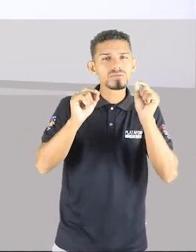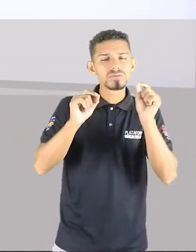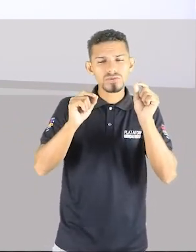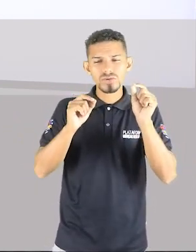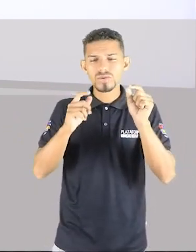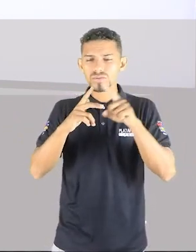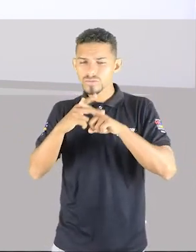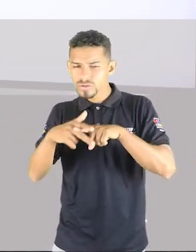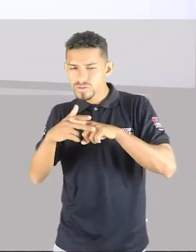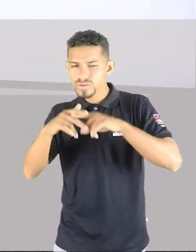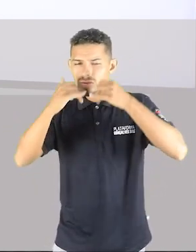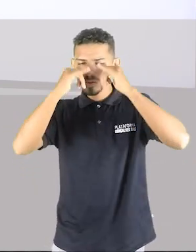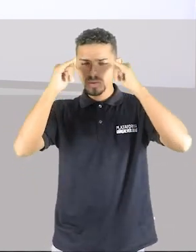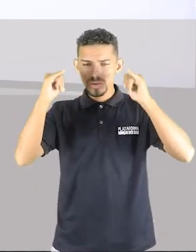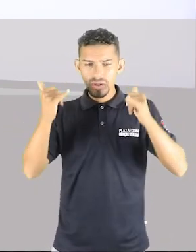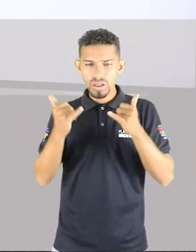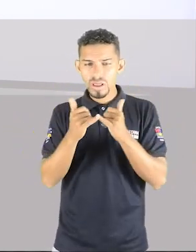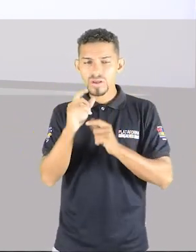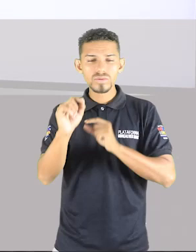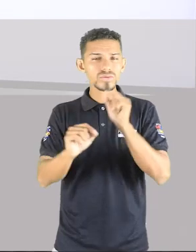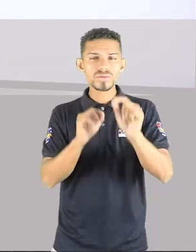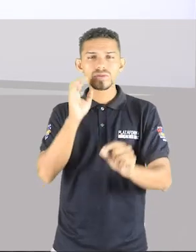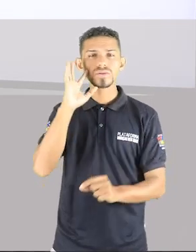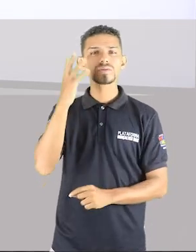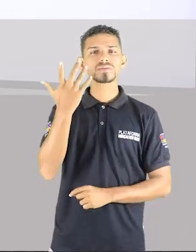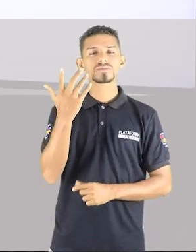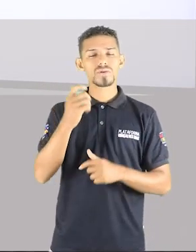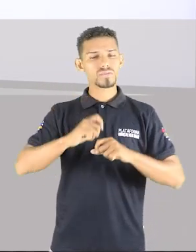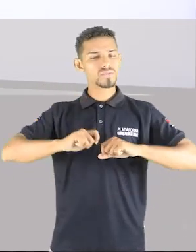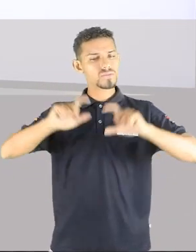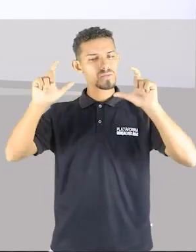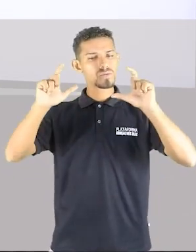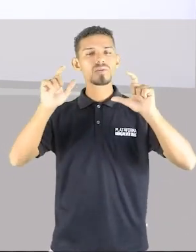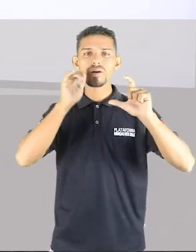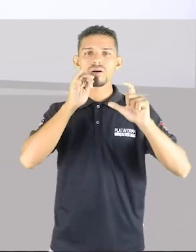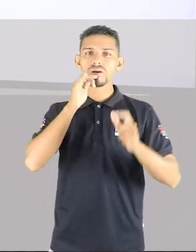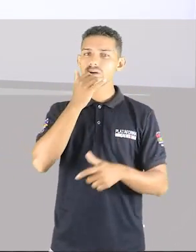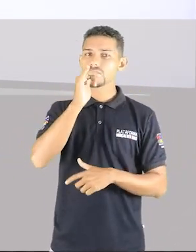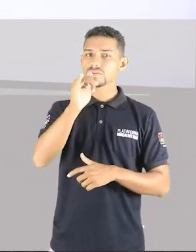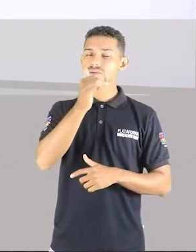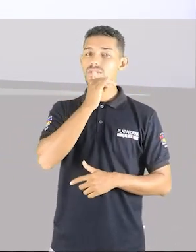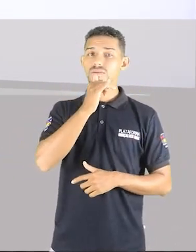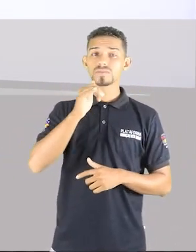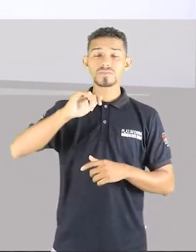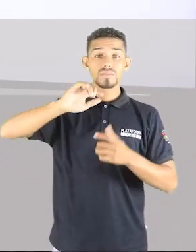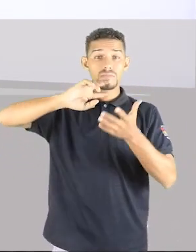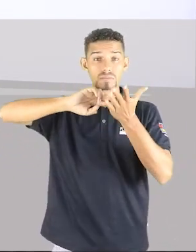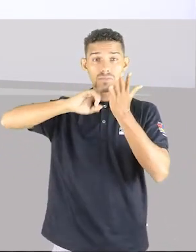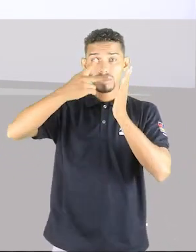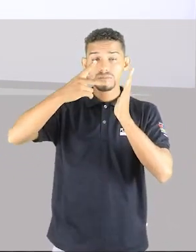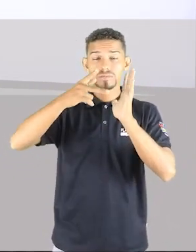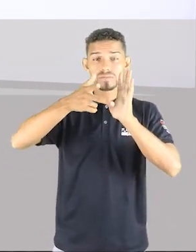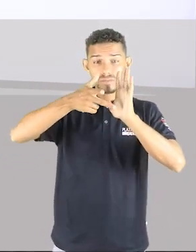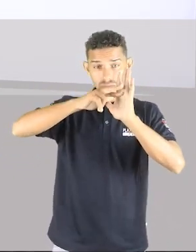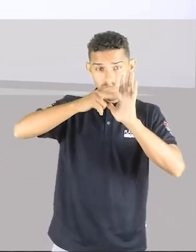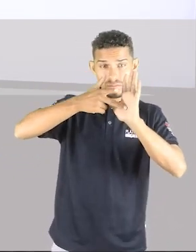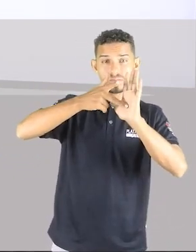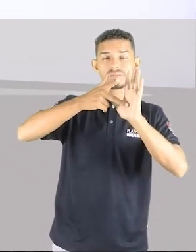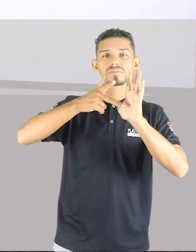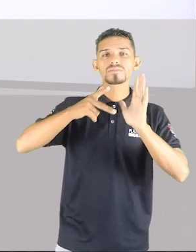revisão no circuito elétrico para ver o que causou aquele aumento de corrente que fez o disjuntor disparar